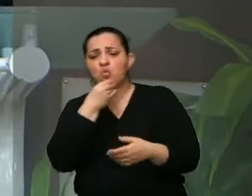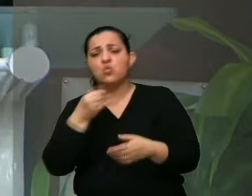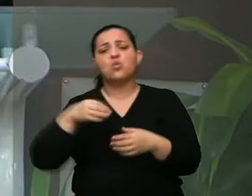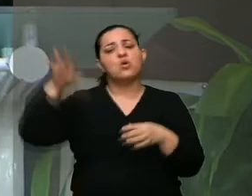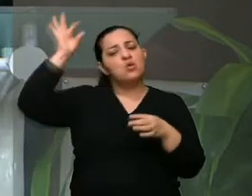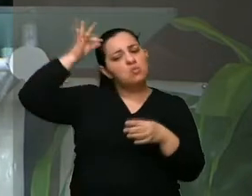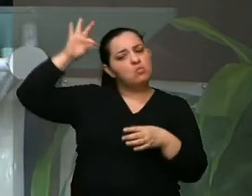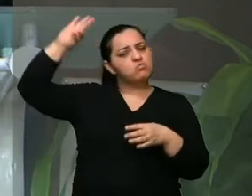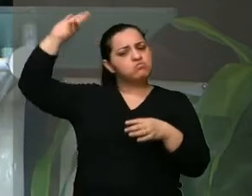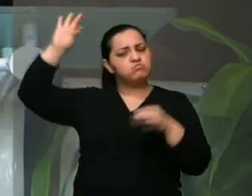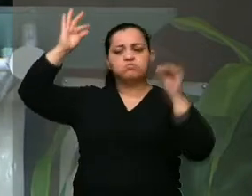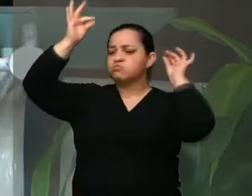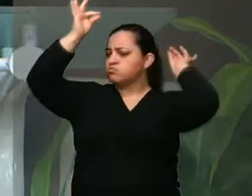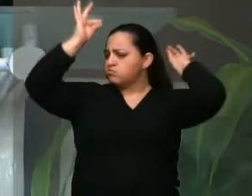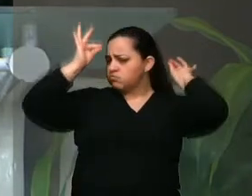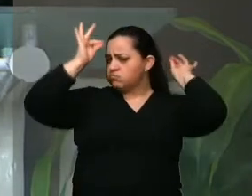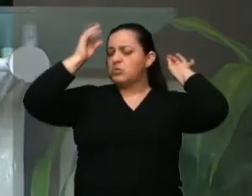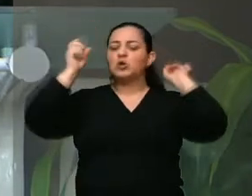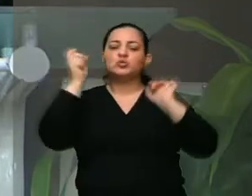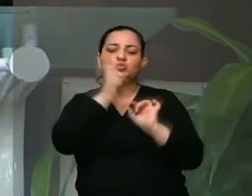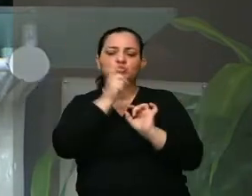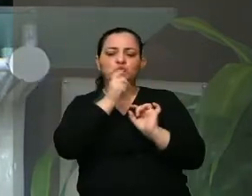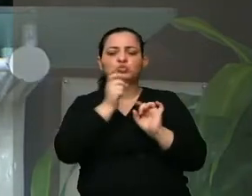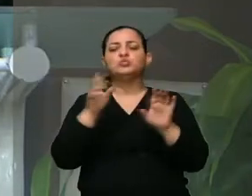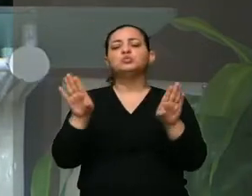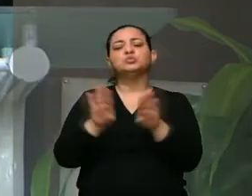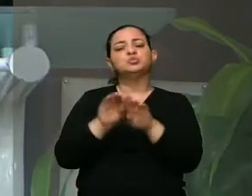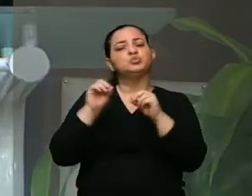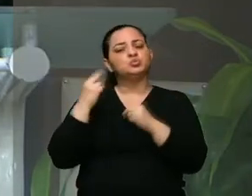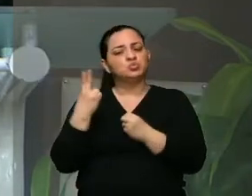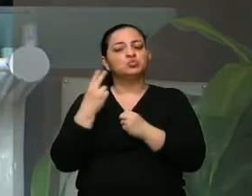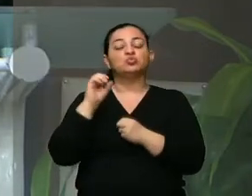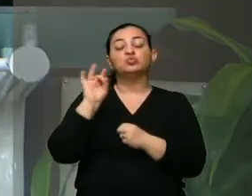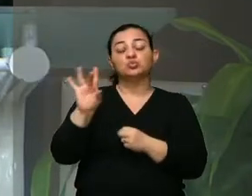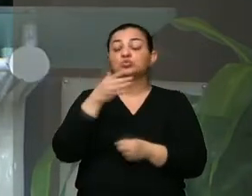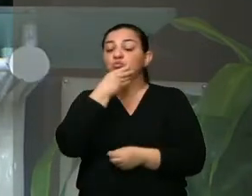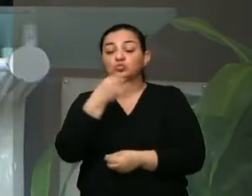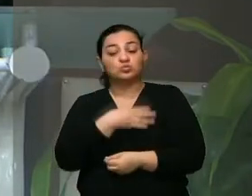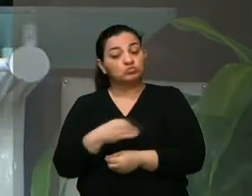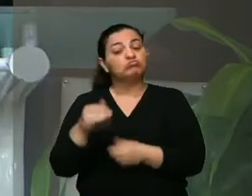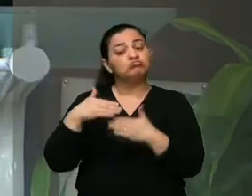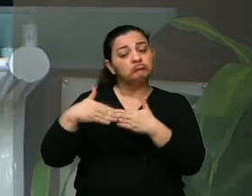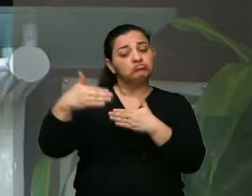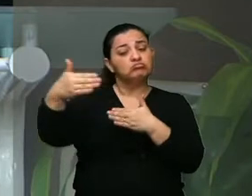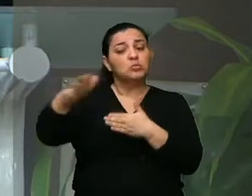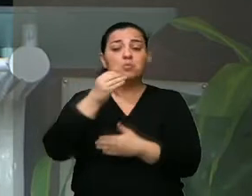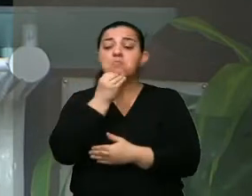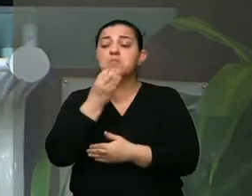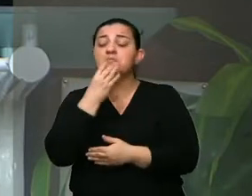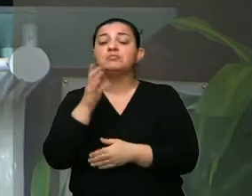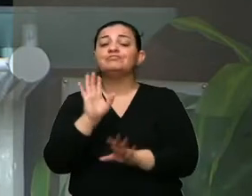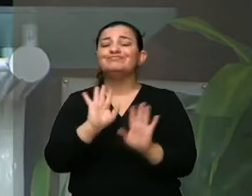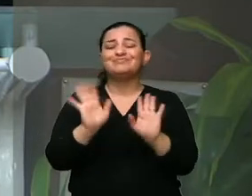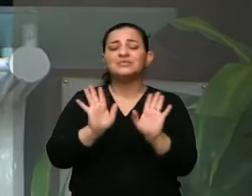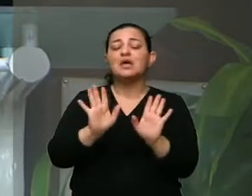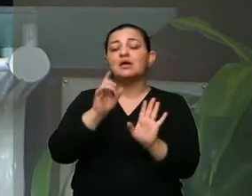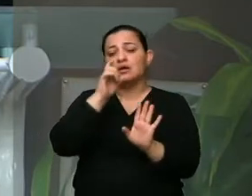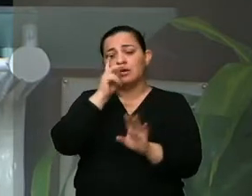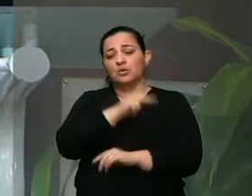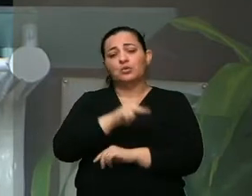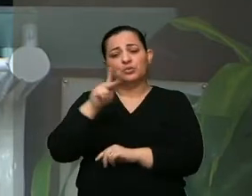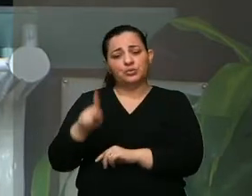chapéu que mente ou o seu filho está indo muito bem e não um professor